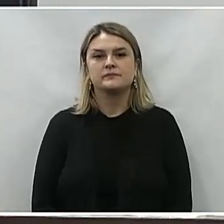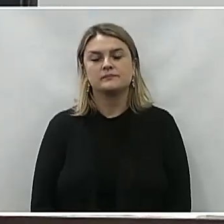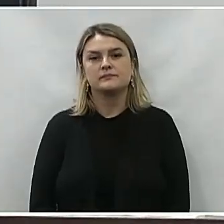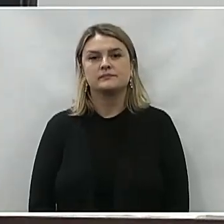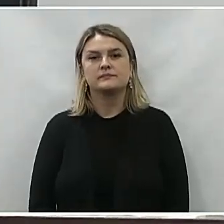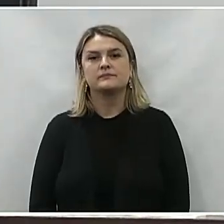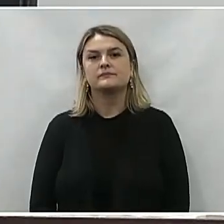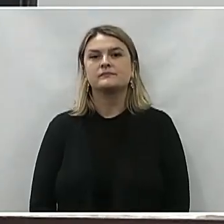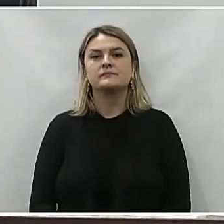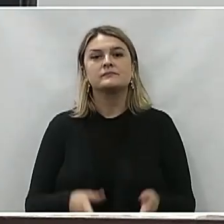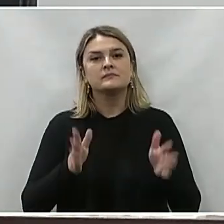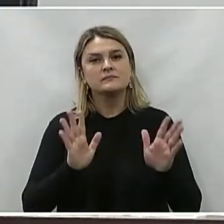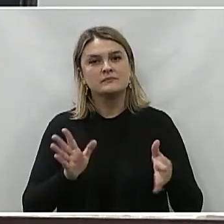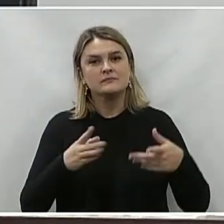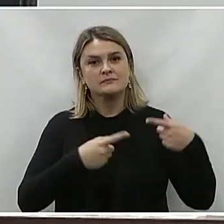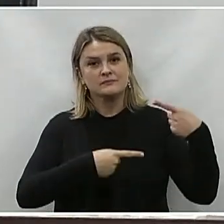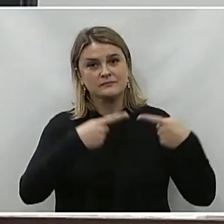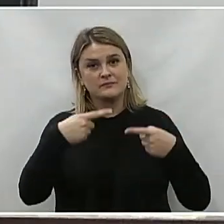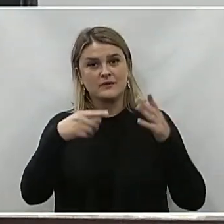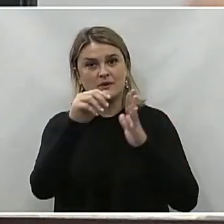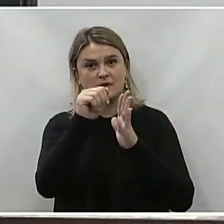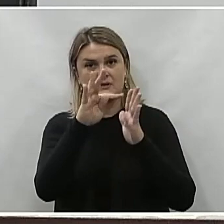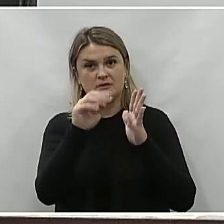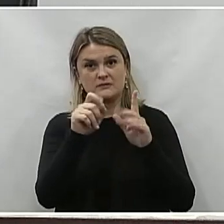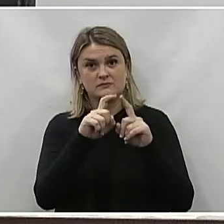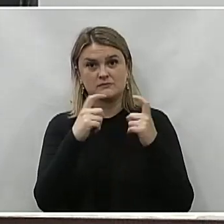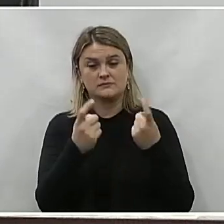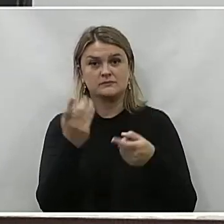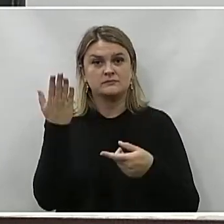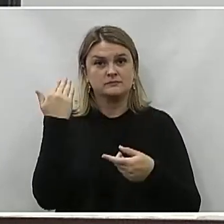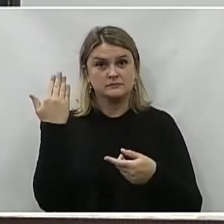Colocamos em discussão a ata da reunião anterior